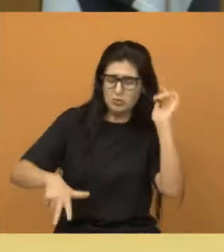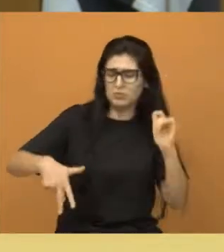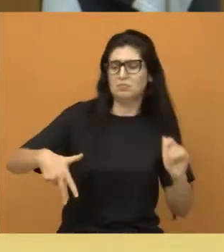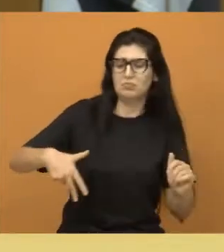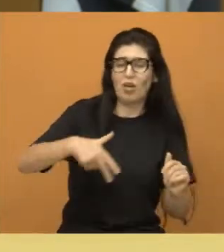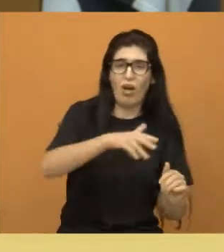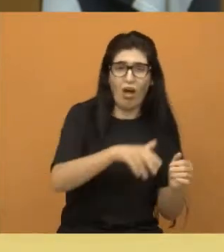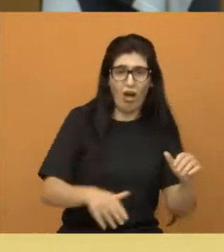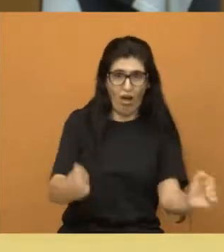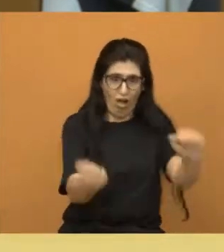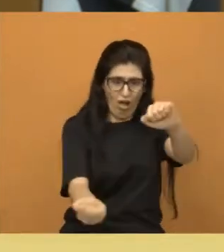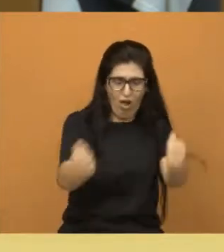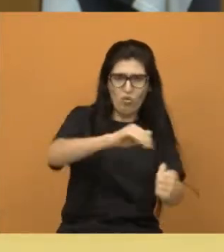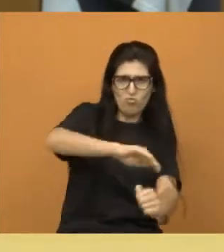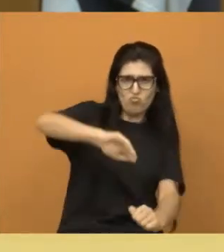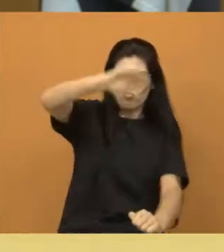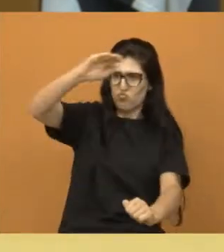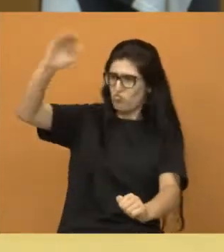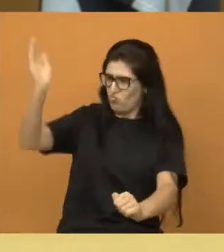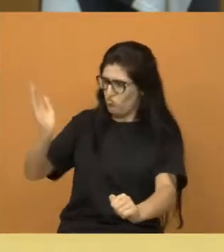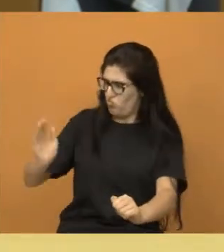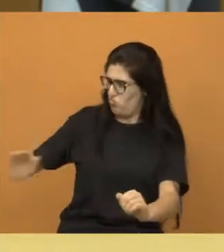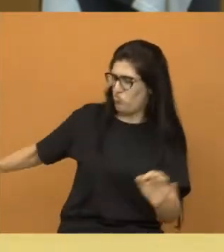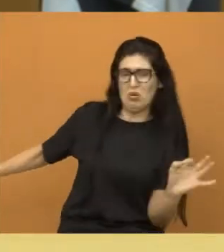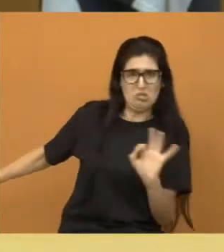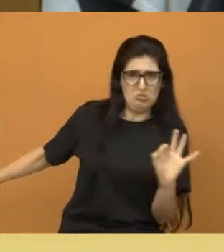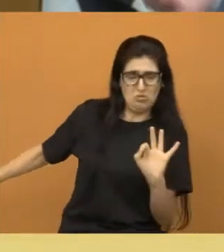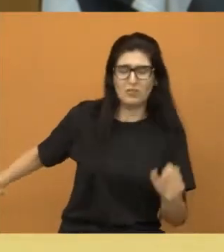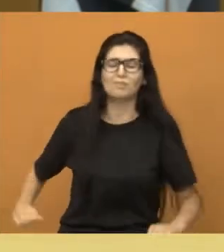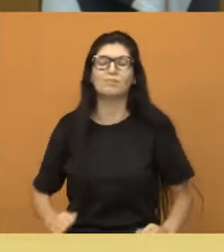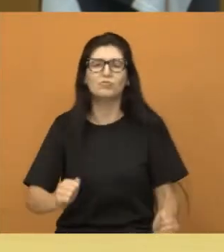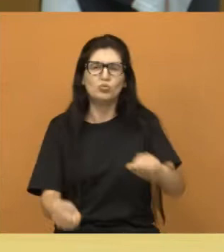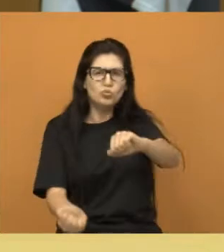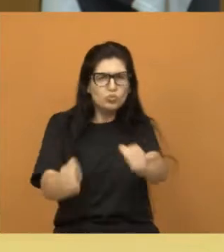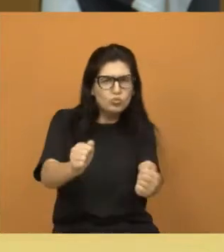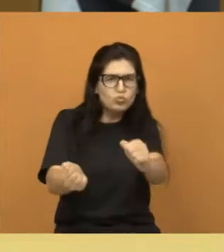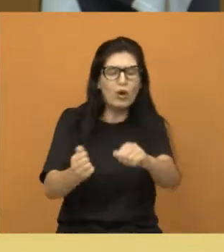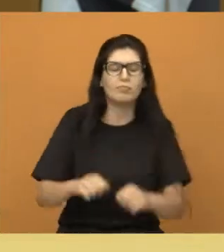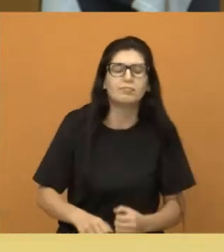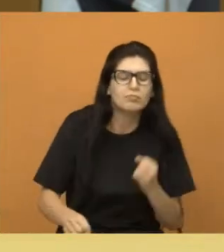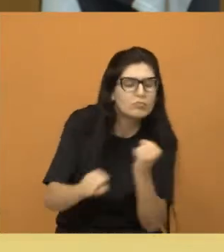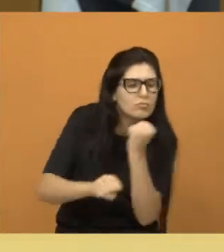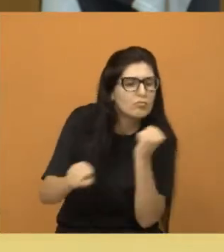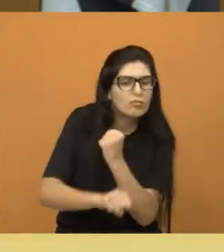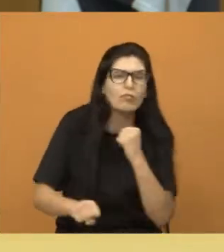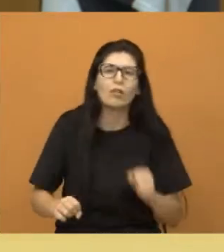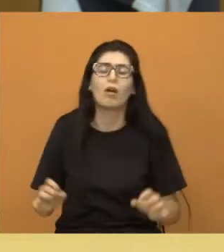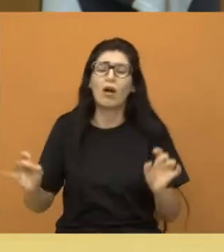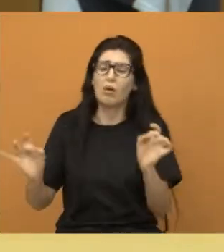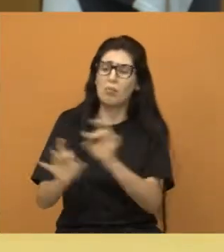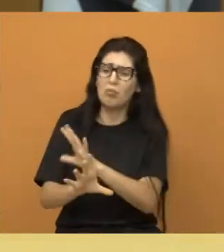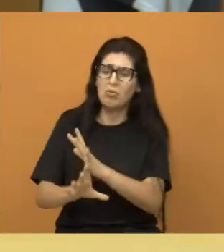picape cabinada, e aí depois faz a metade do serviço e larga lá.